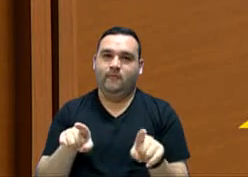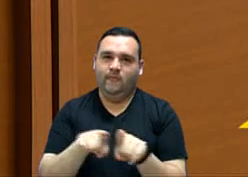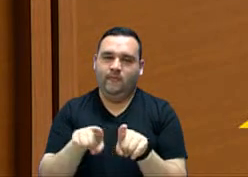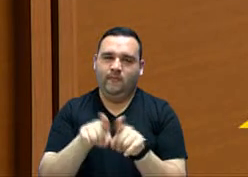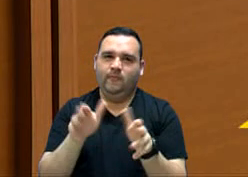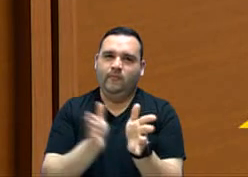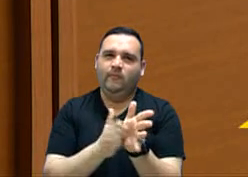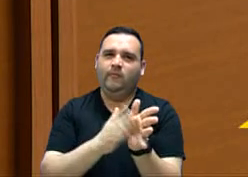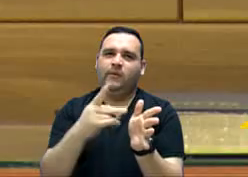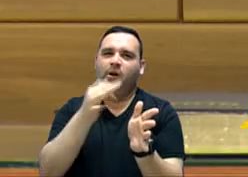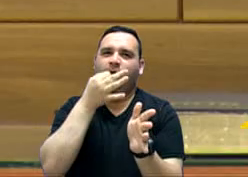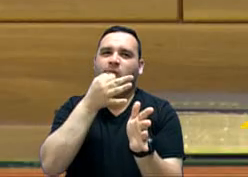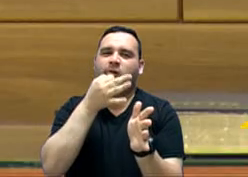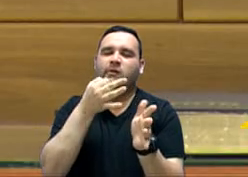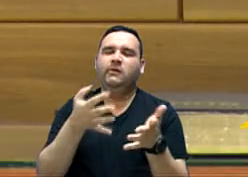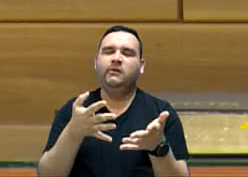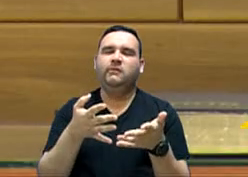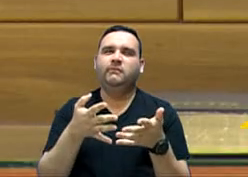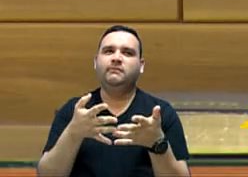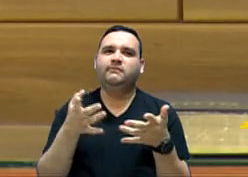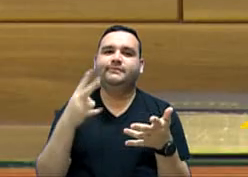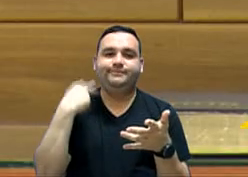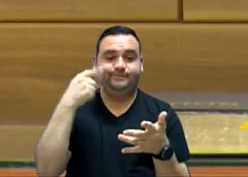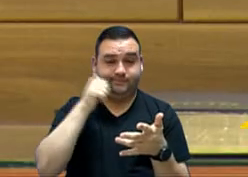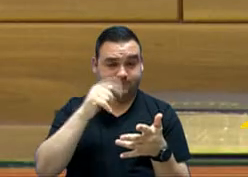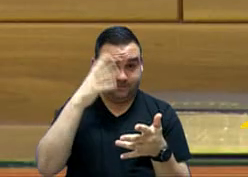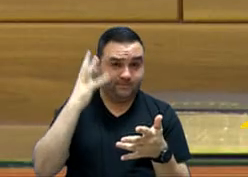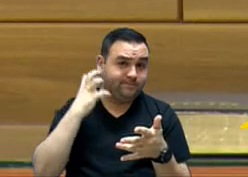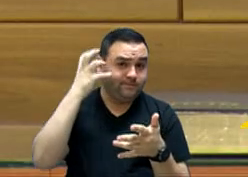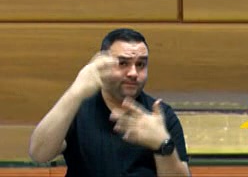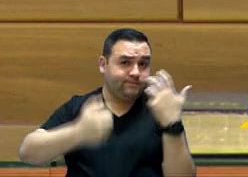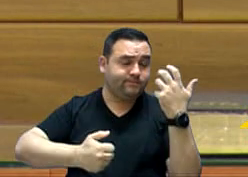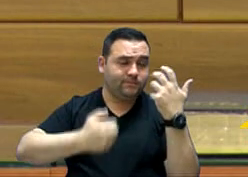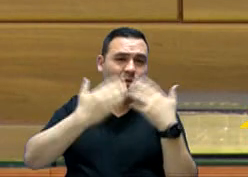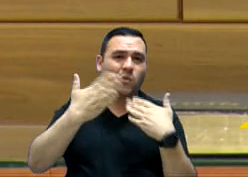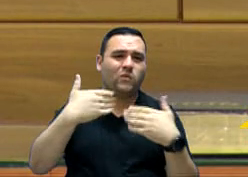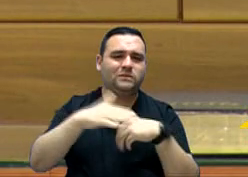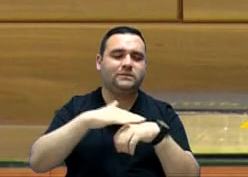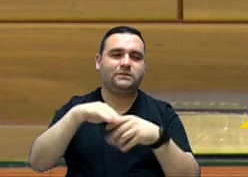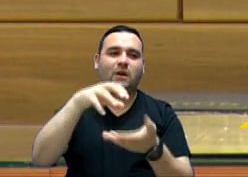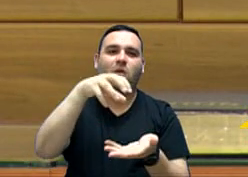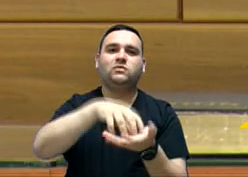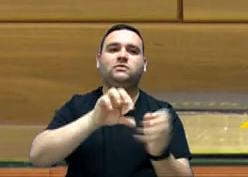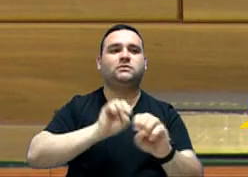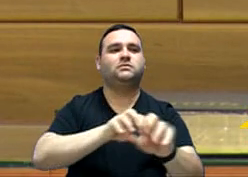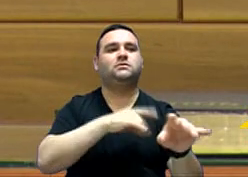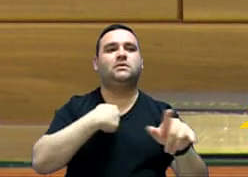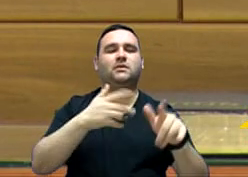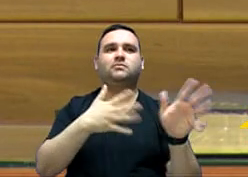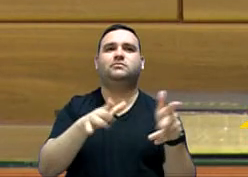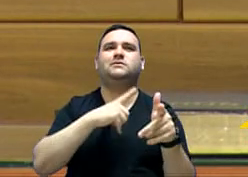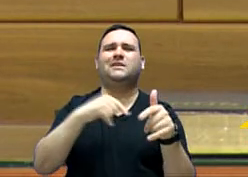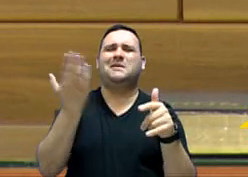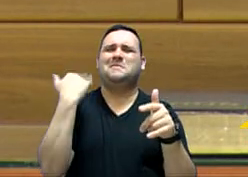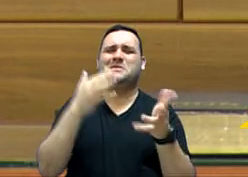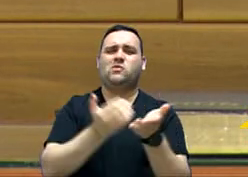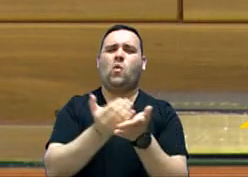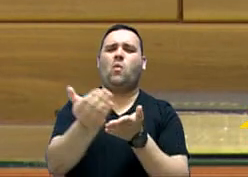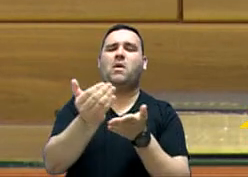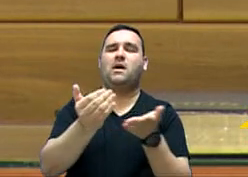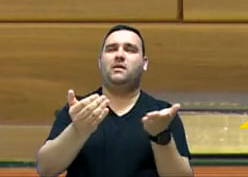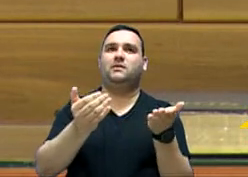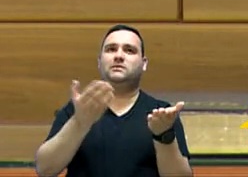Parabéns pela sua proposta. A vereadora Fernanda estava falando do Centro de Educação. Eu acompanhei desde o